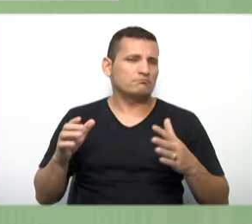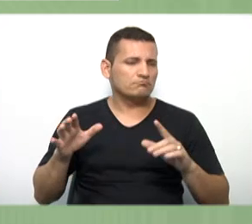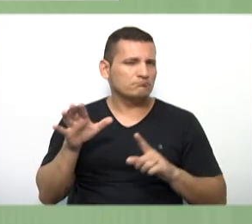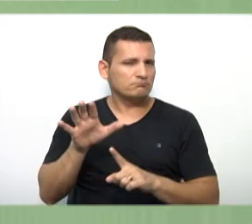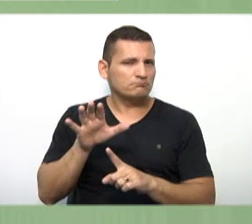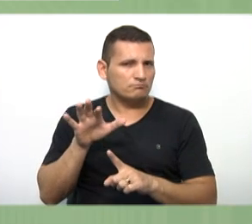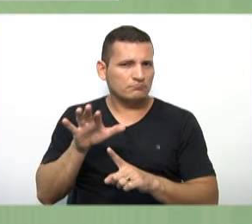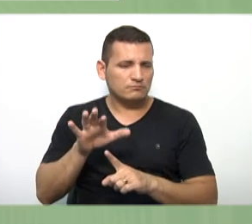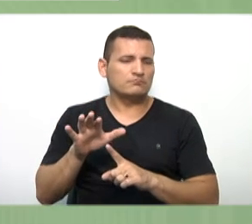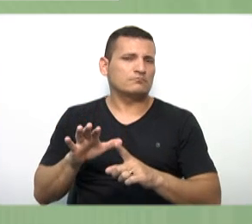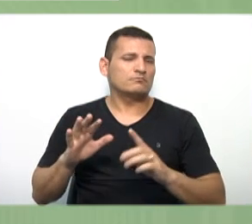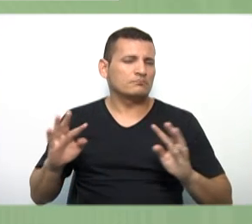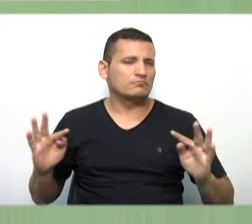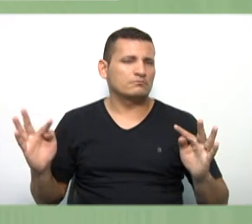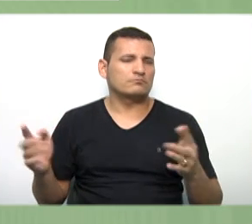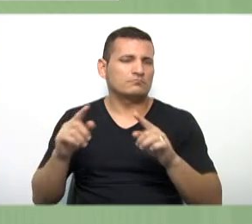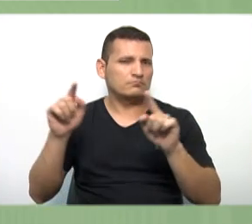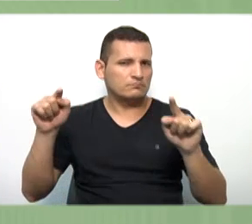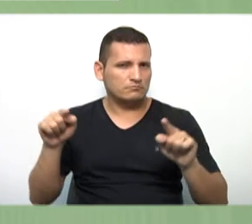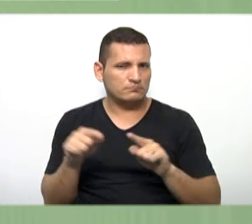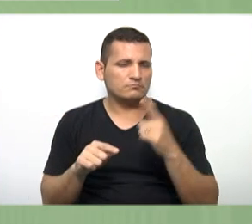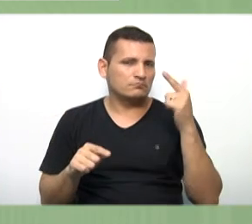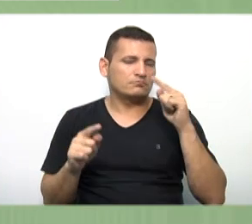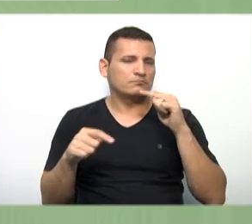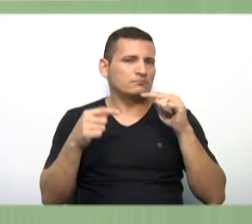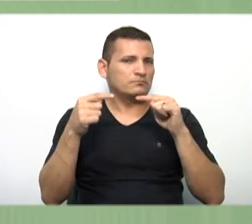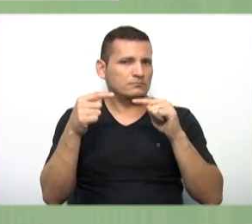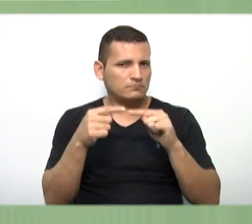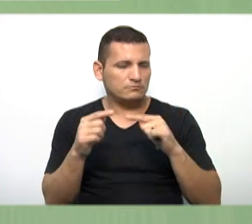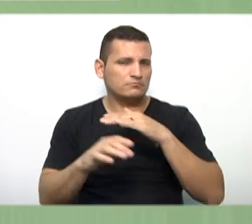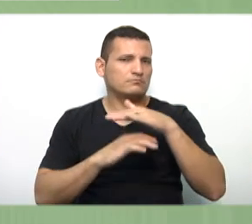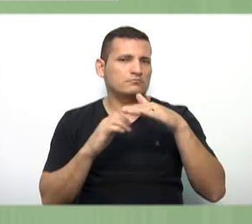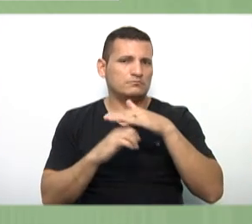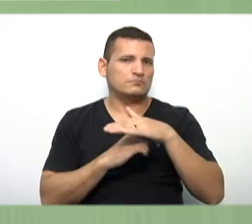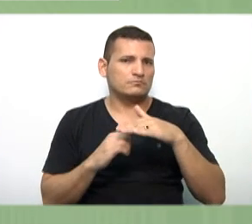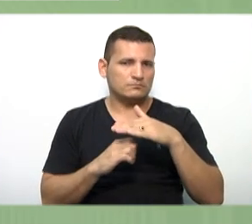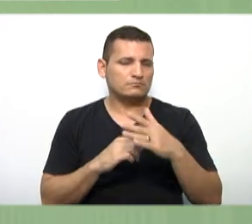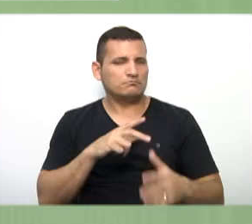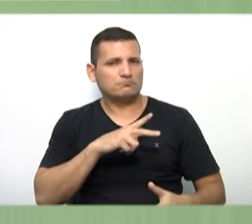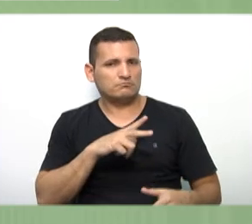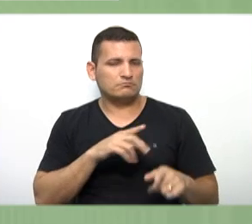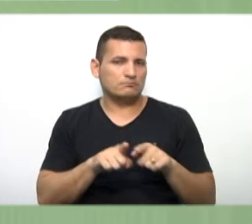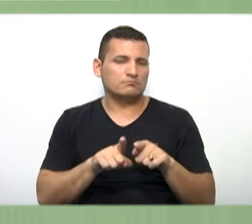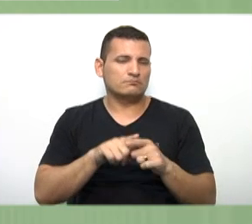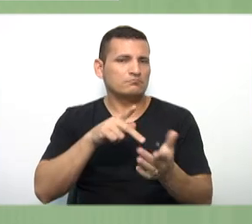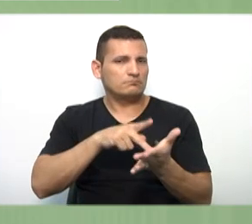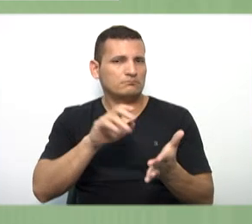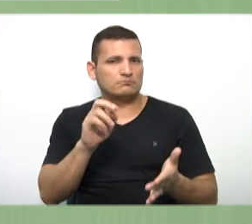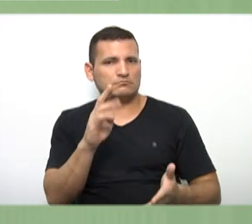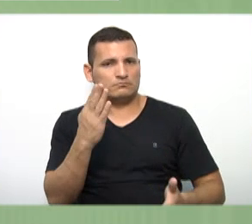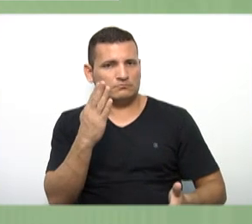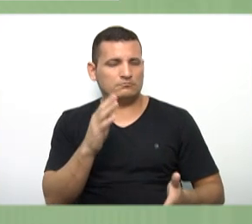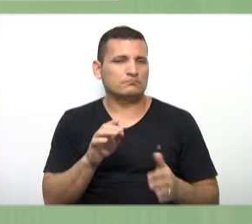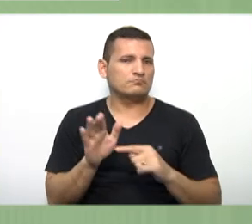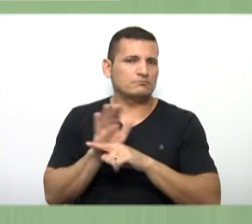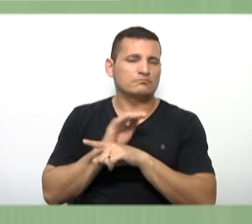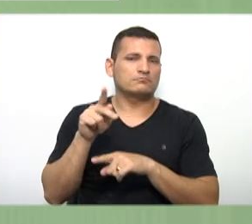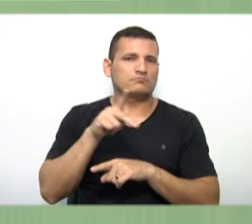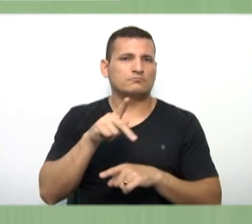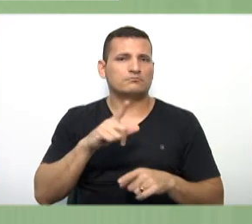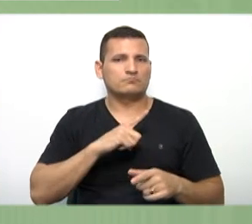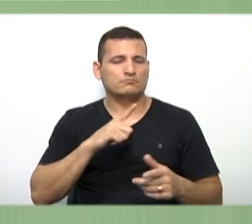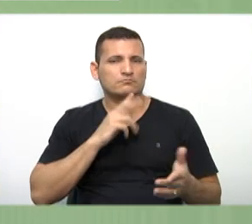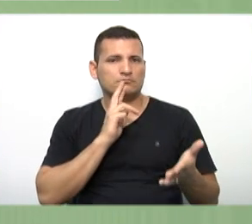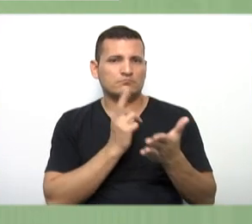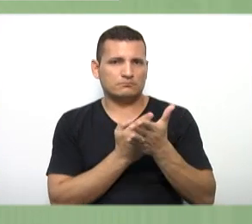os colaboradores a atingir objetivos das organizações e, pessoal, verdadeiro ou falso? Professora, tivemos participação aí com